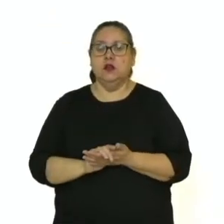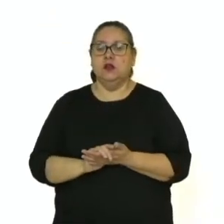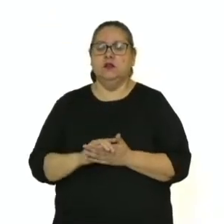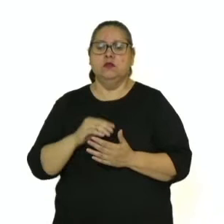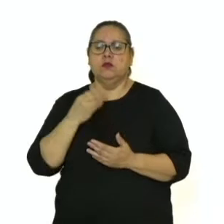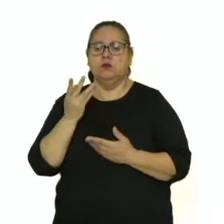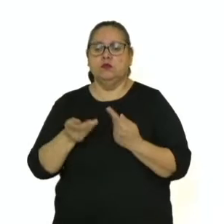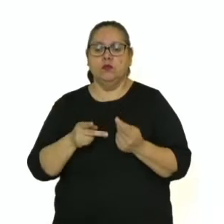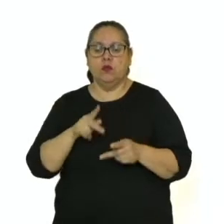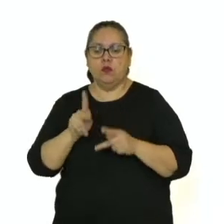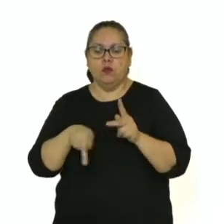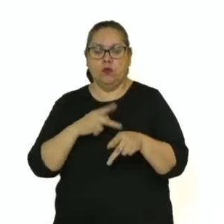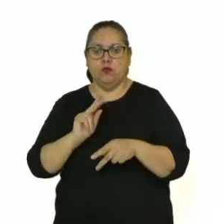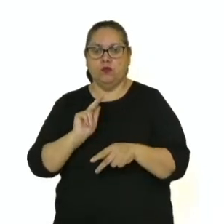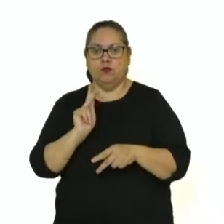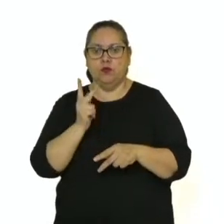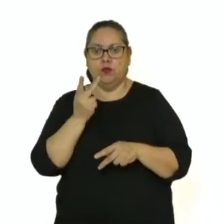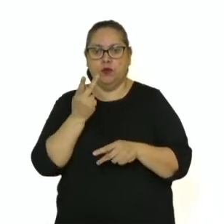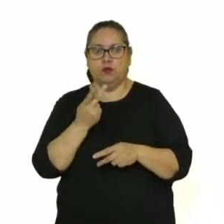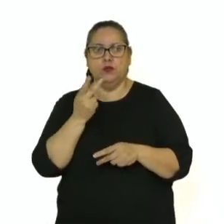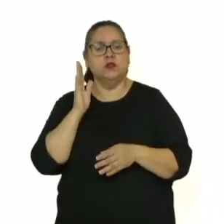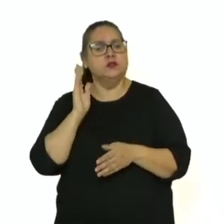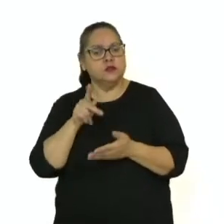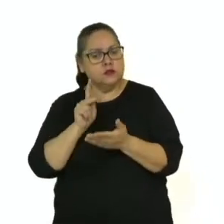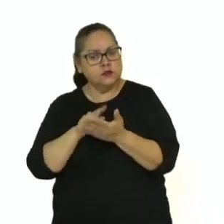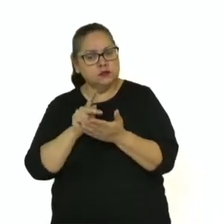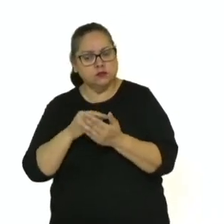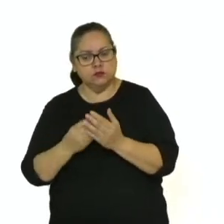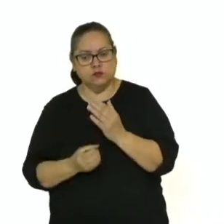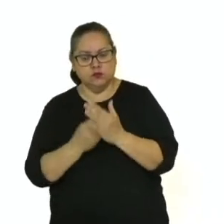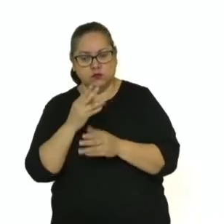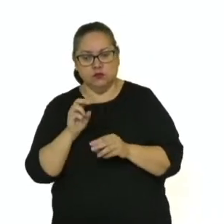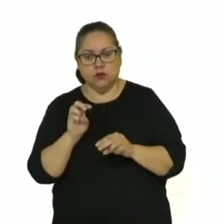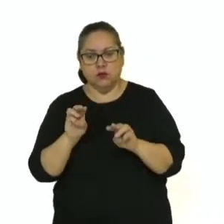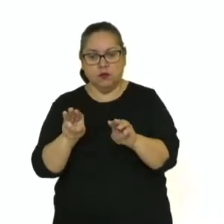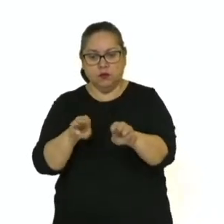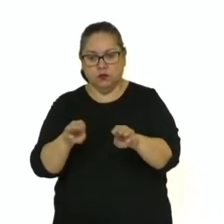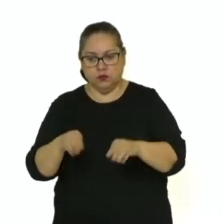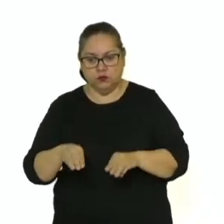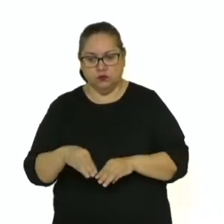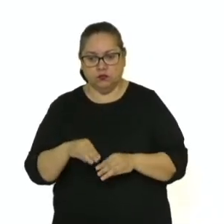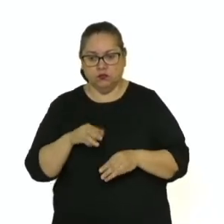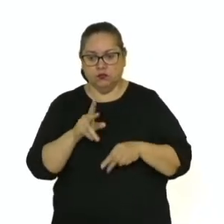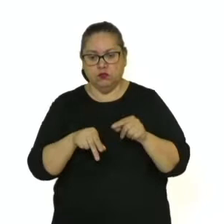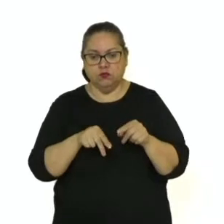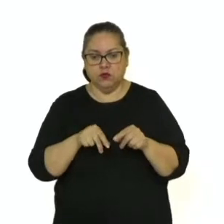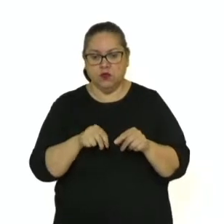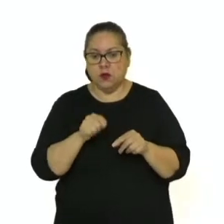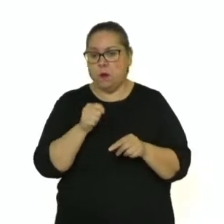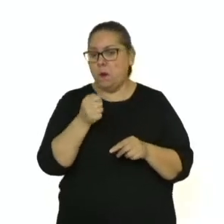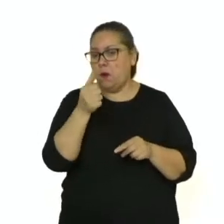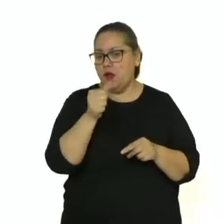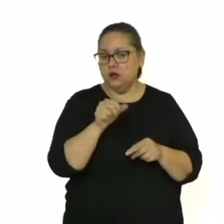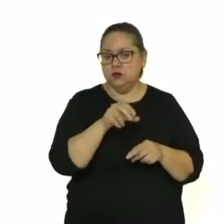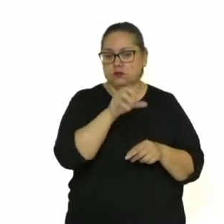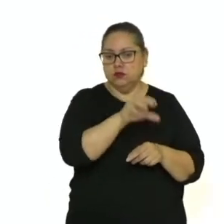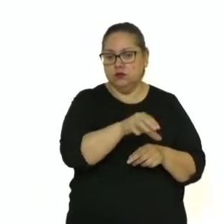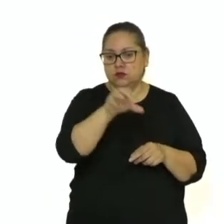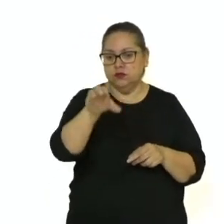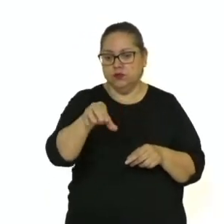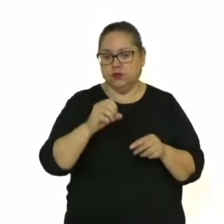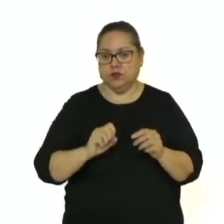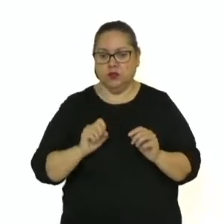Vamos falar então do povo hebreu. Eles realmente surgiram na Mesopotâmia, era um povo seminômade,